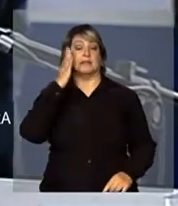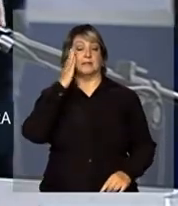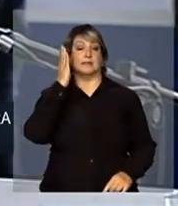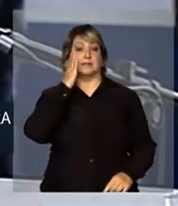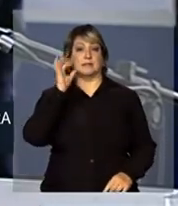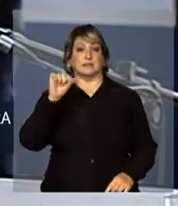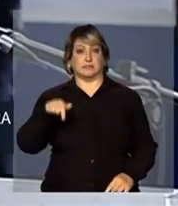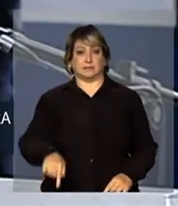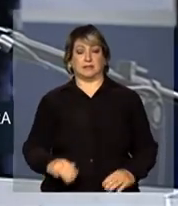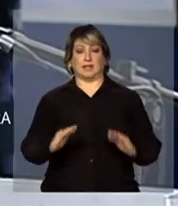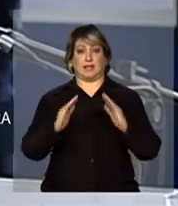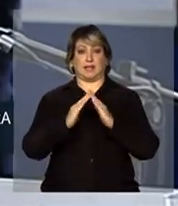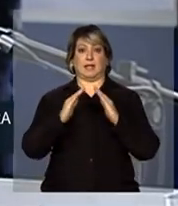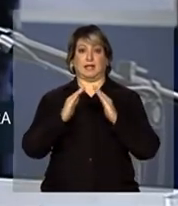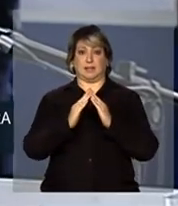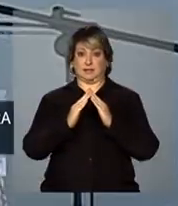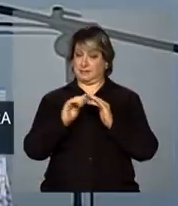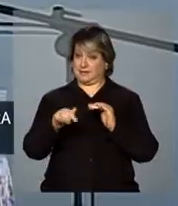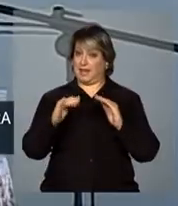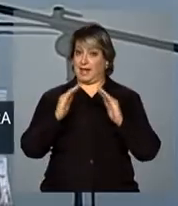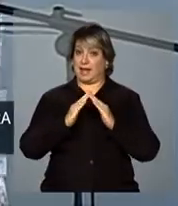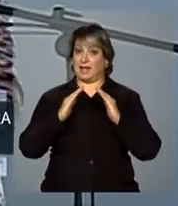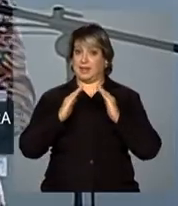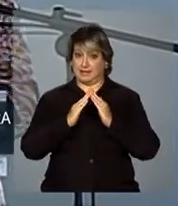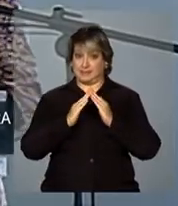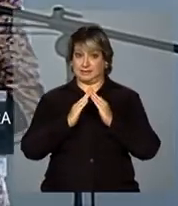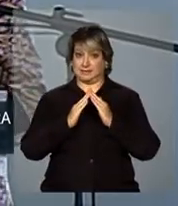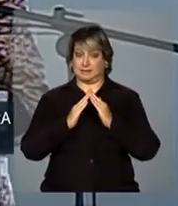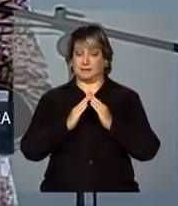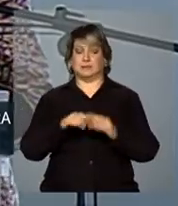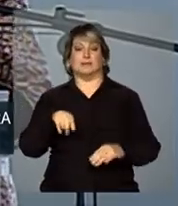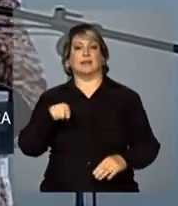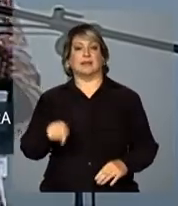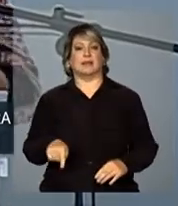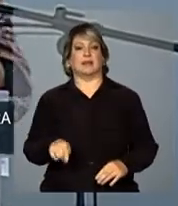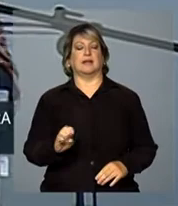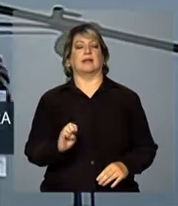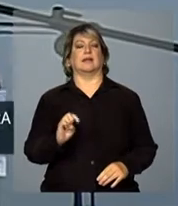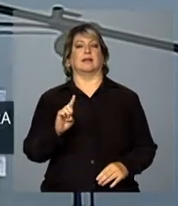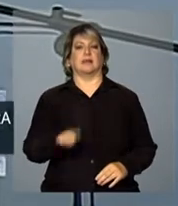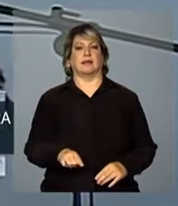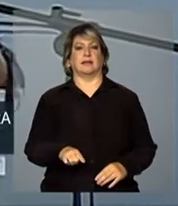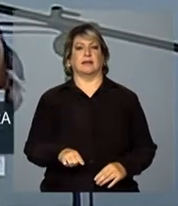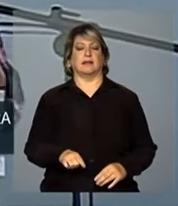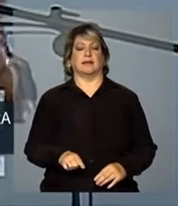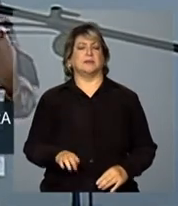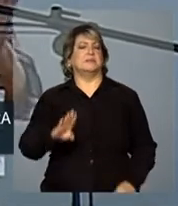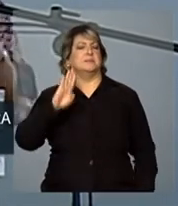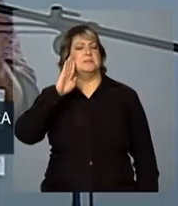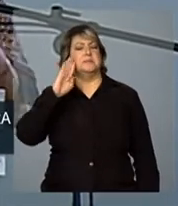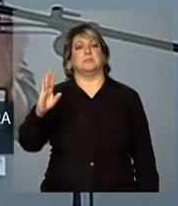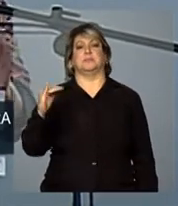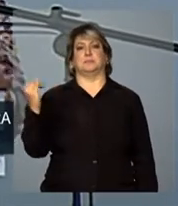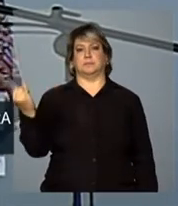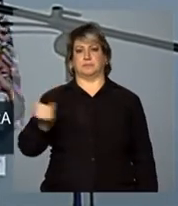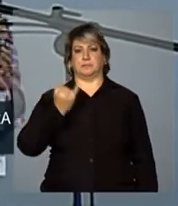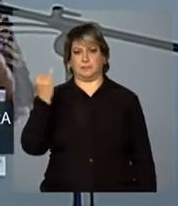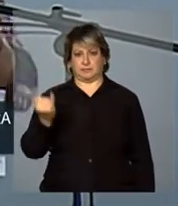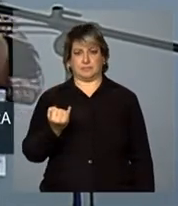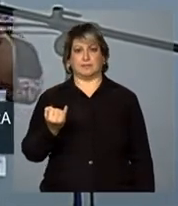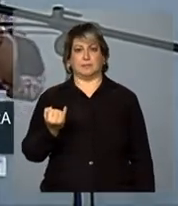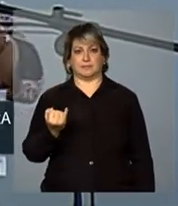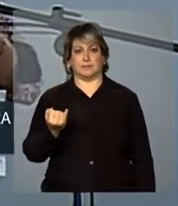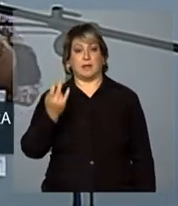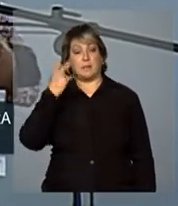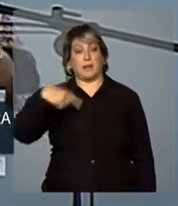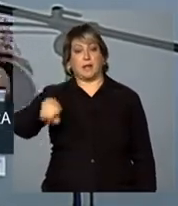que a casa, ela é um elemento fundamental